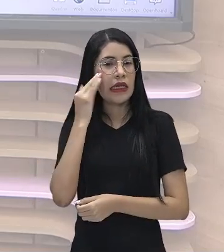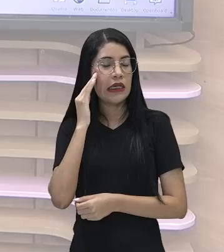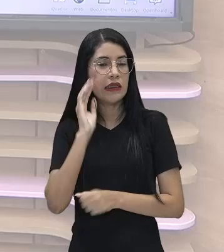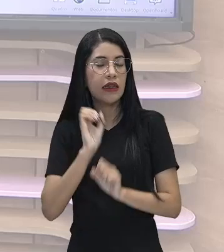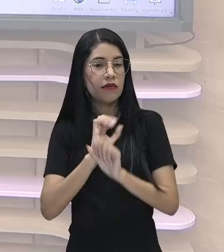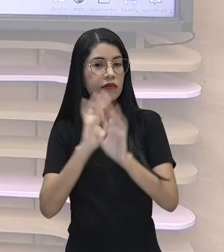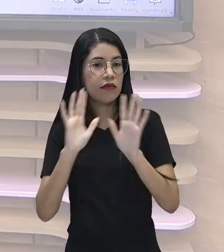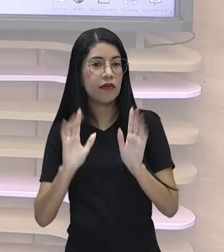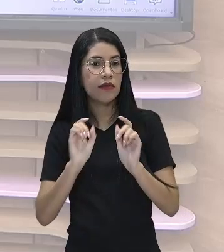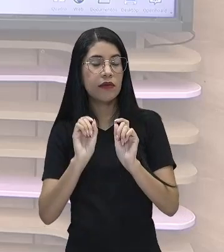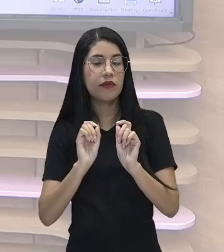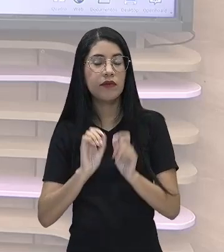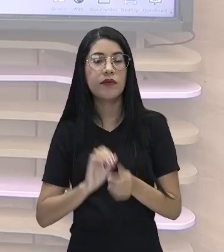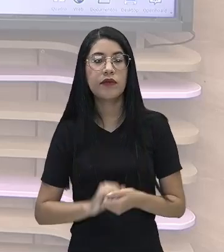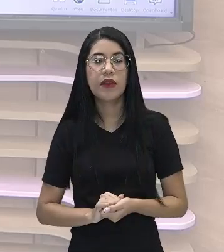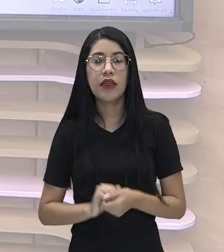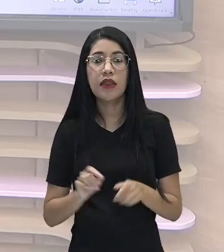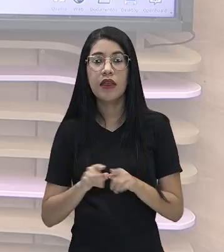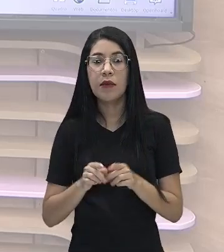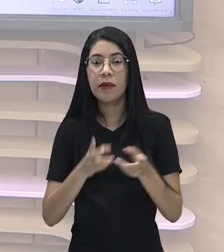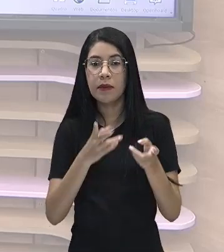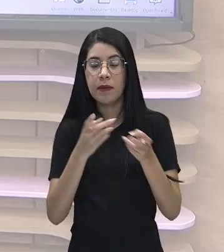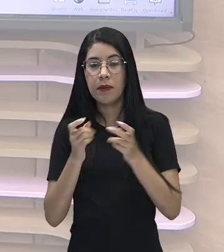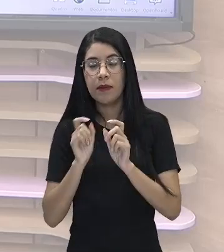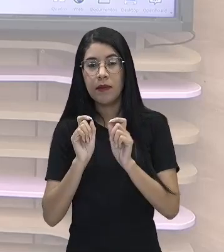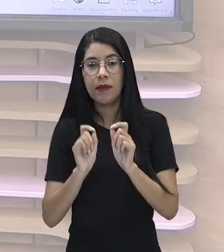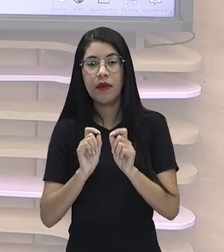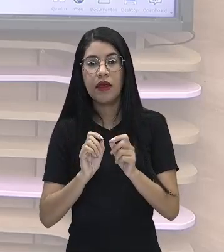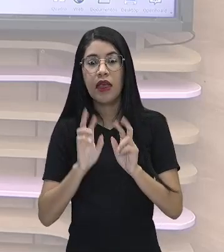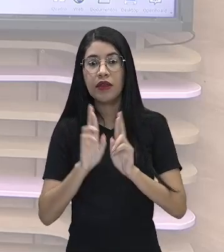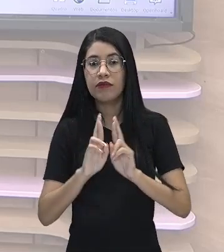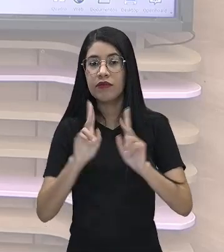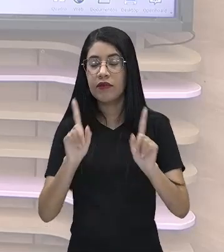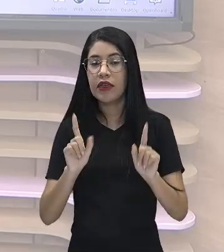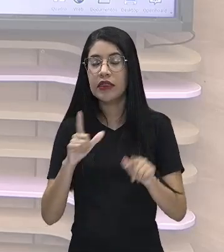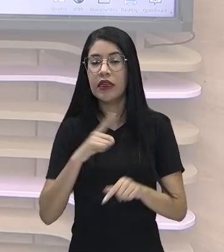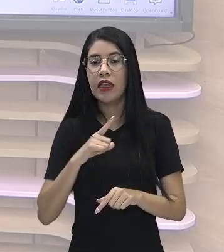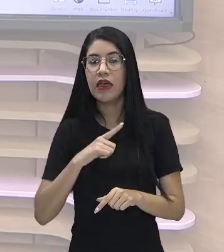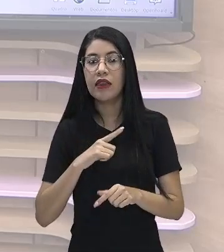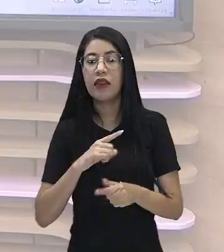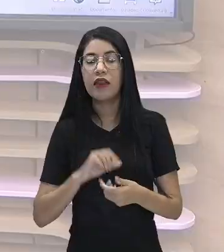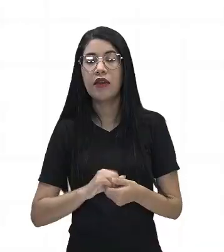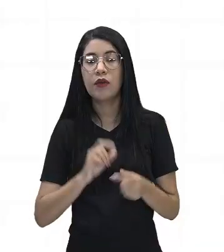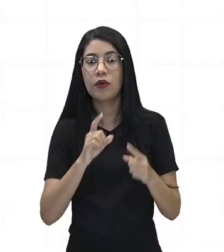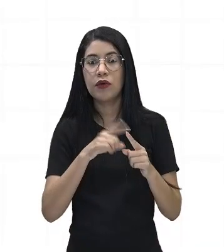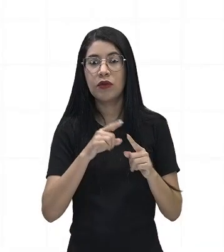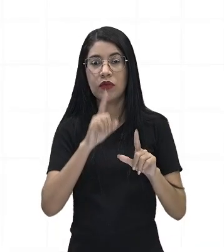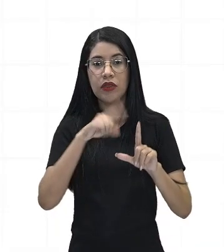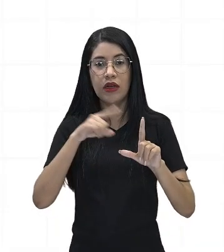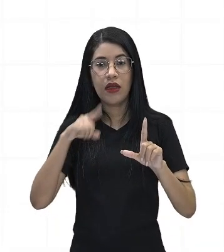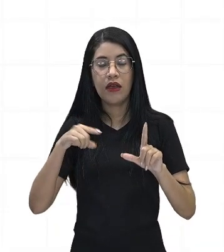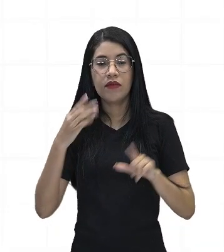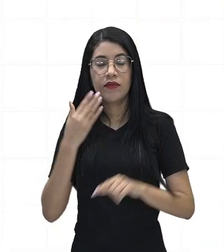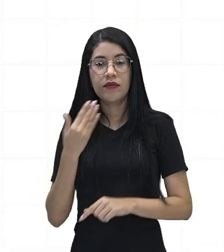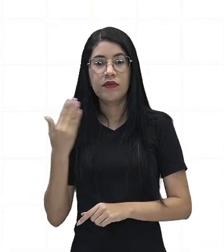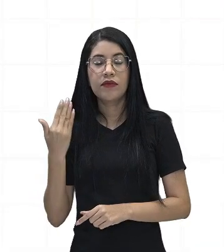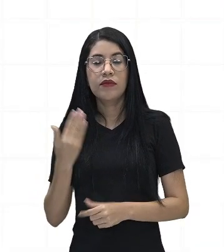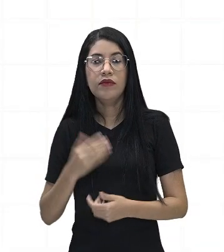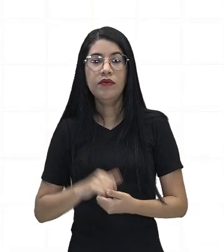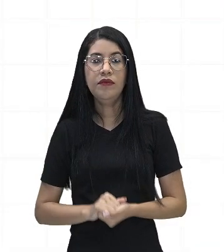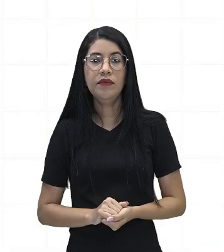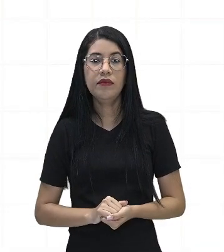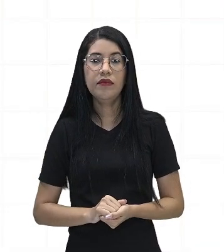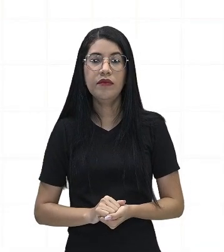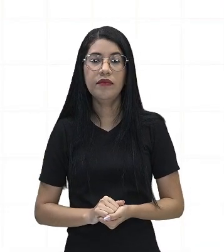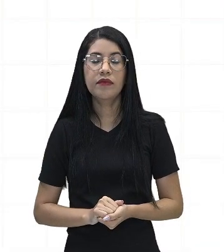melhor e observarem, né, a diferença entre os diferentes tipos de gráfico. Aí a gente chama aí, né,